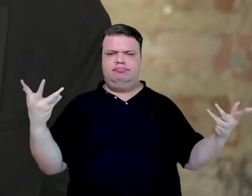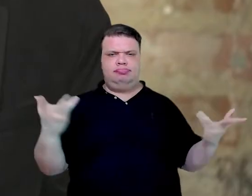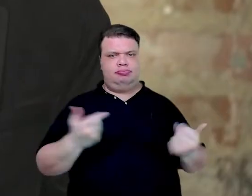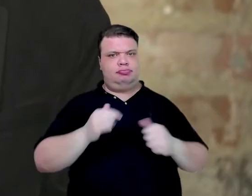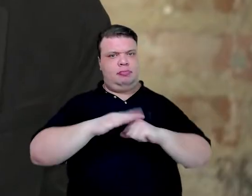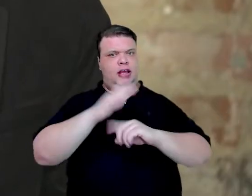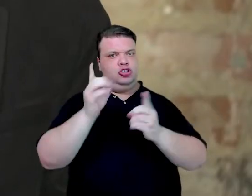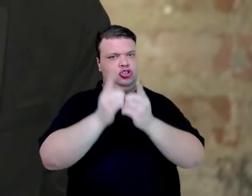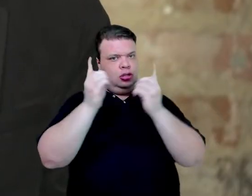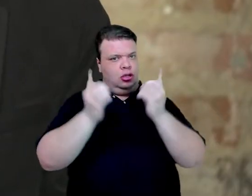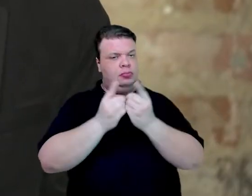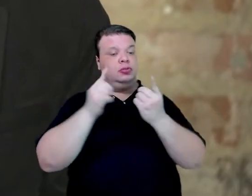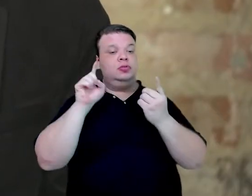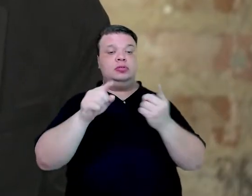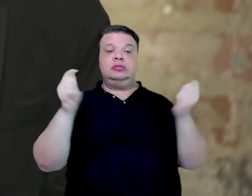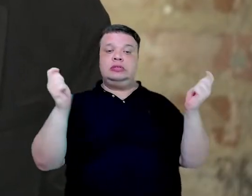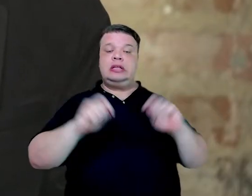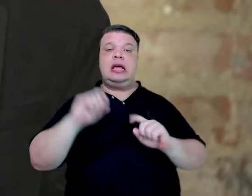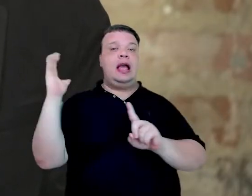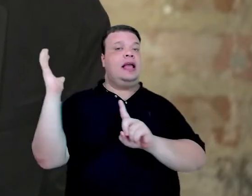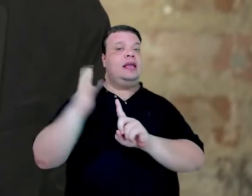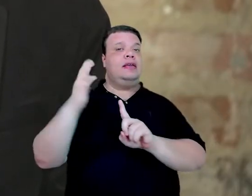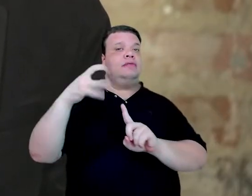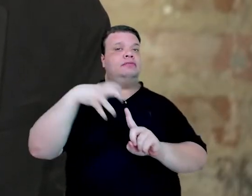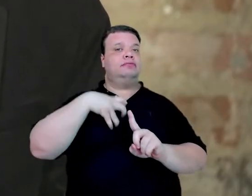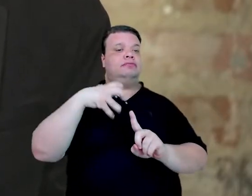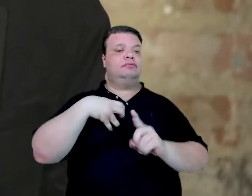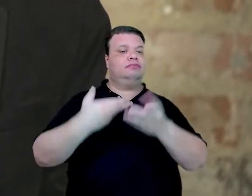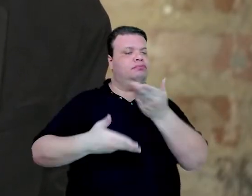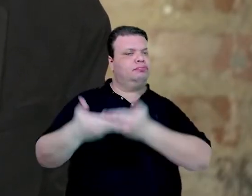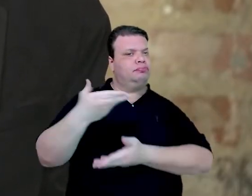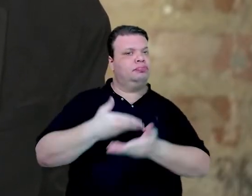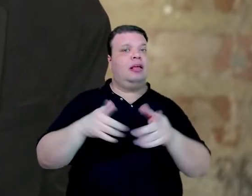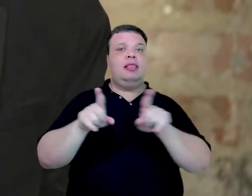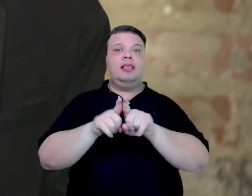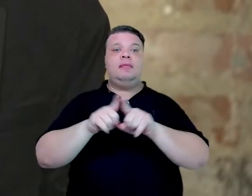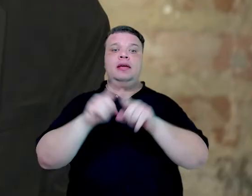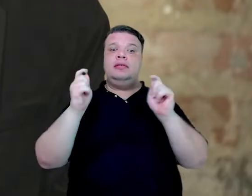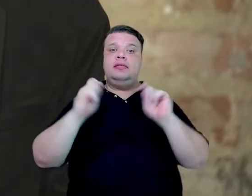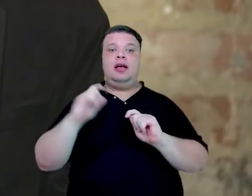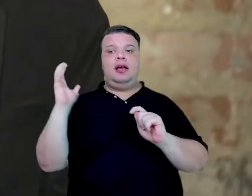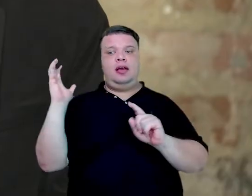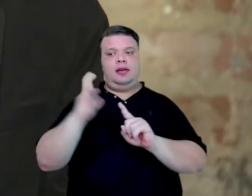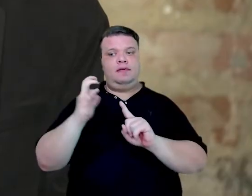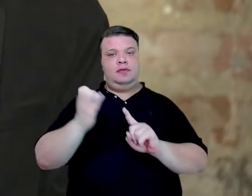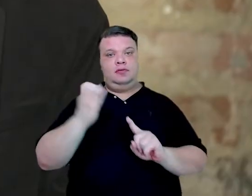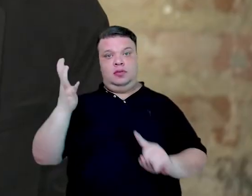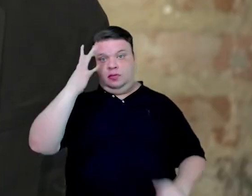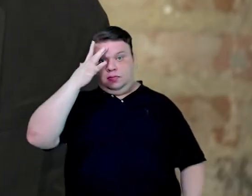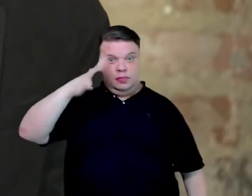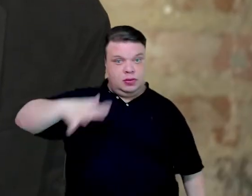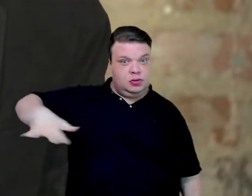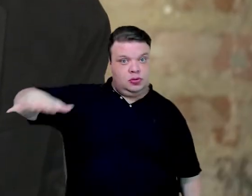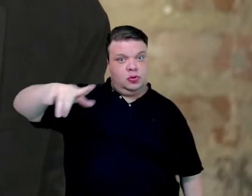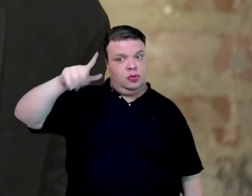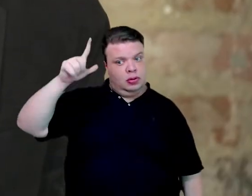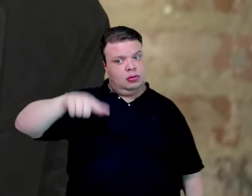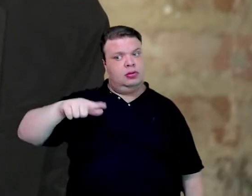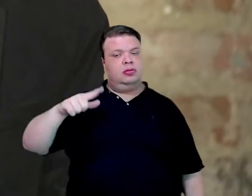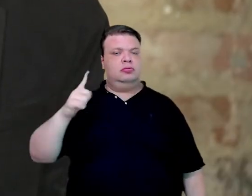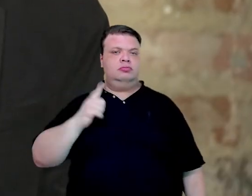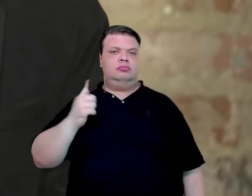ventos, as correntes oceânicas e o clima são sistemas incrivelmente dinâmicos que